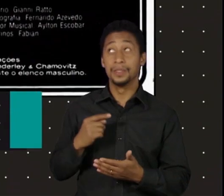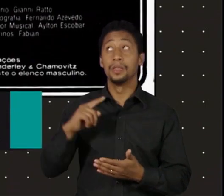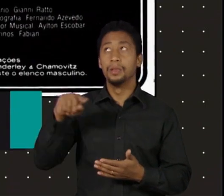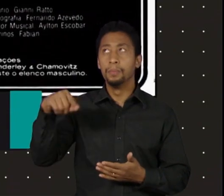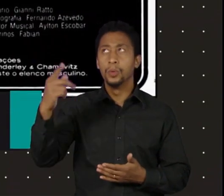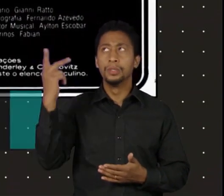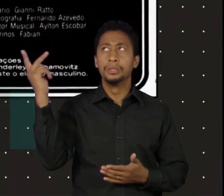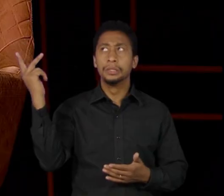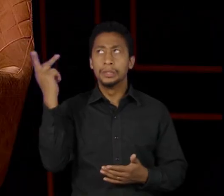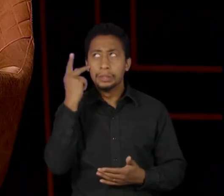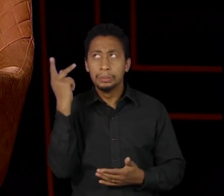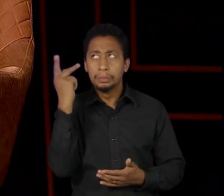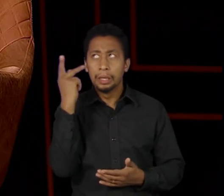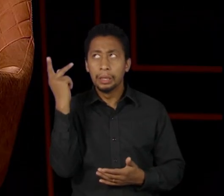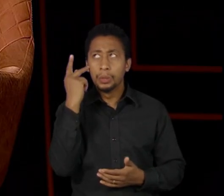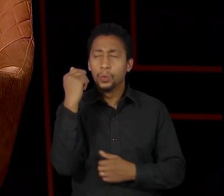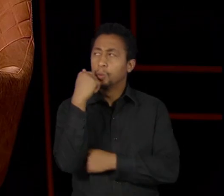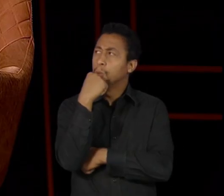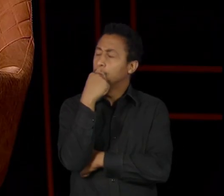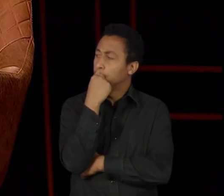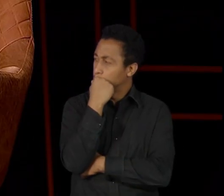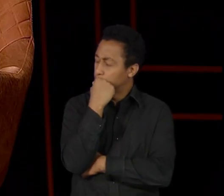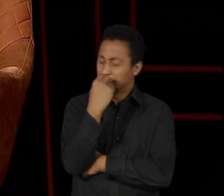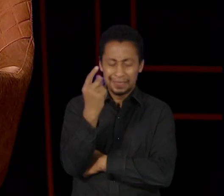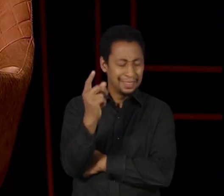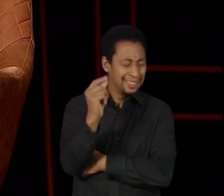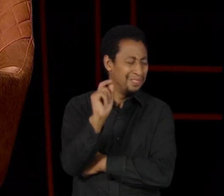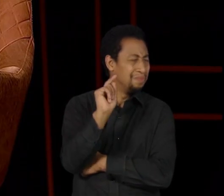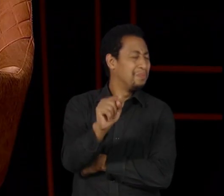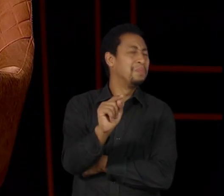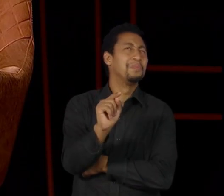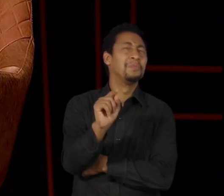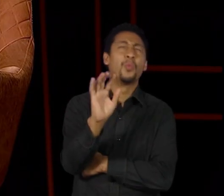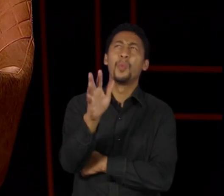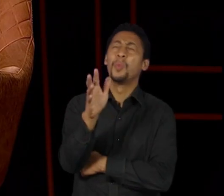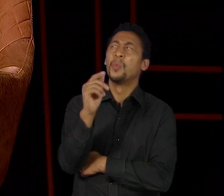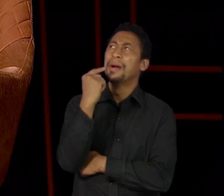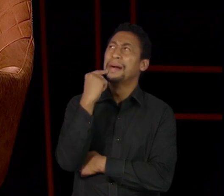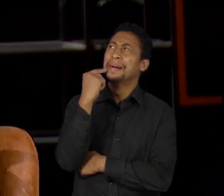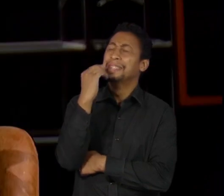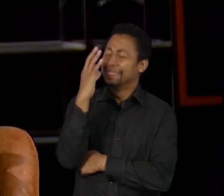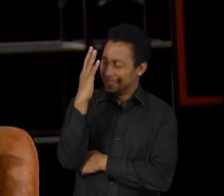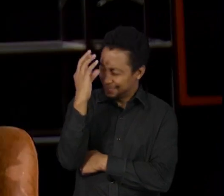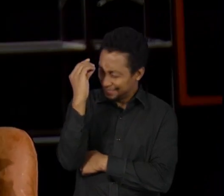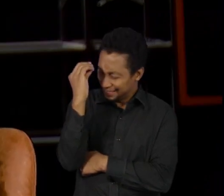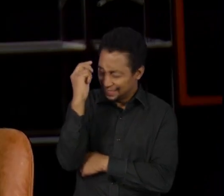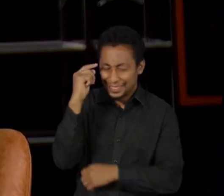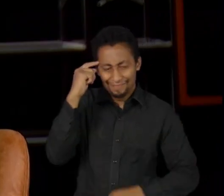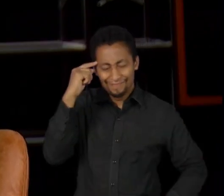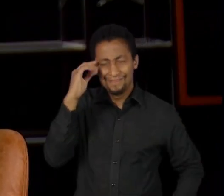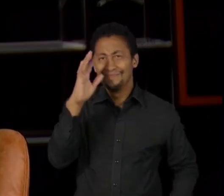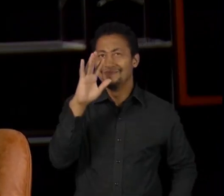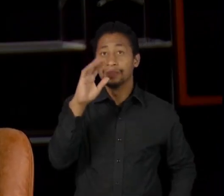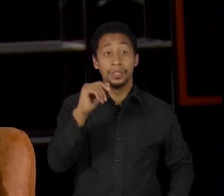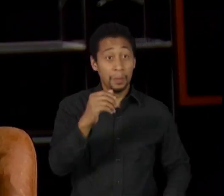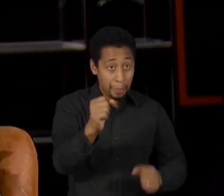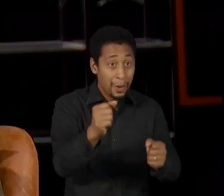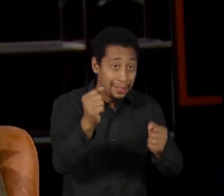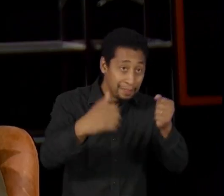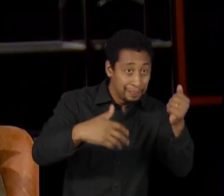fiz qual foi que ele dirigiu aqui? Foi o Cyrano de Bergerac. Né? Você está falando aí de